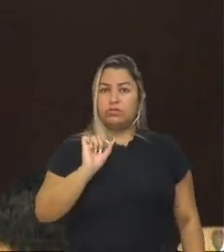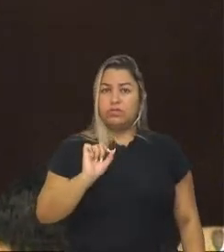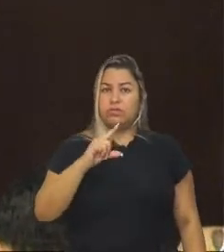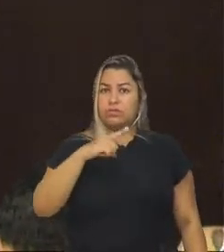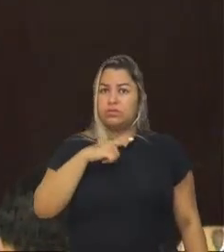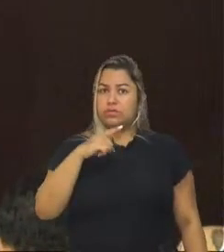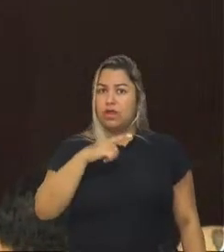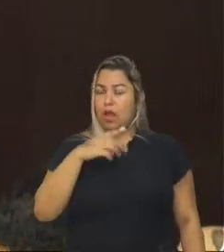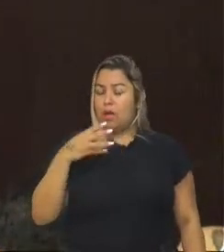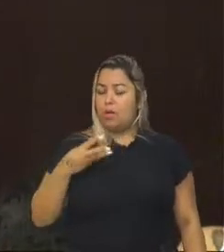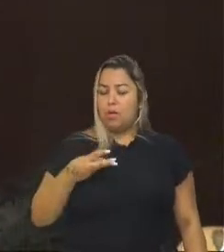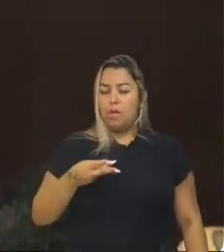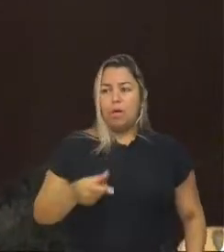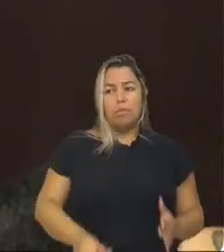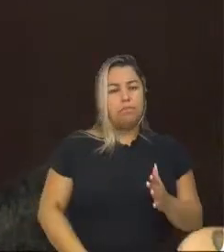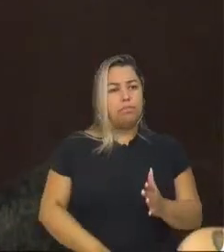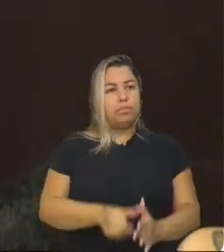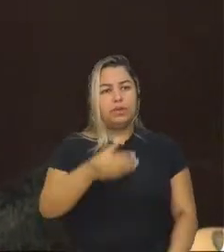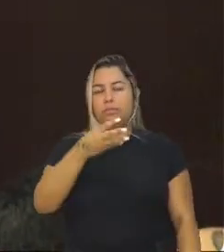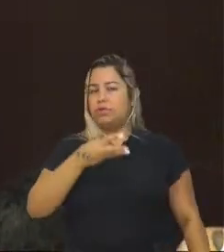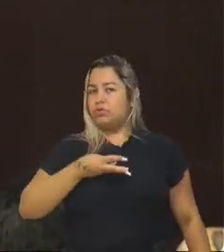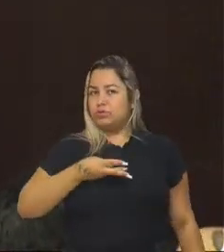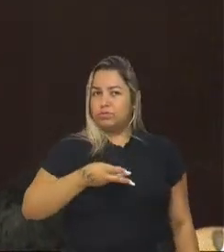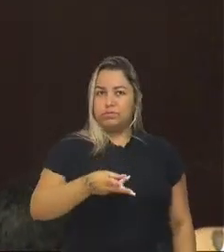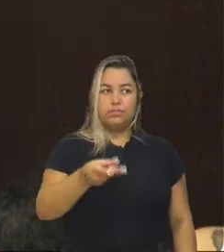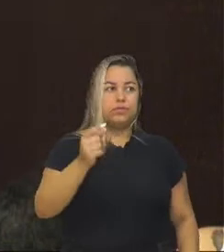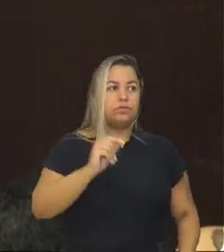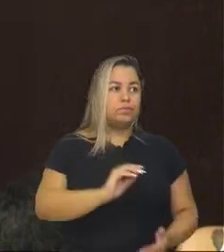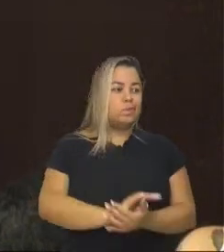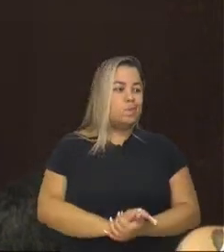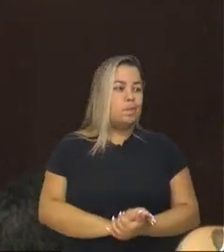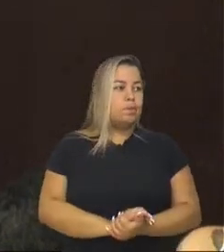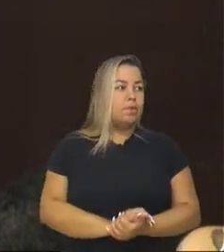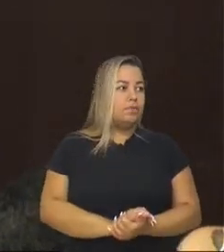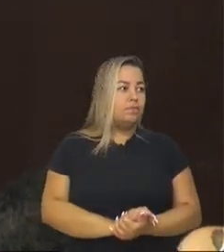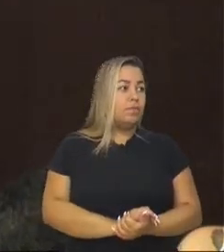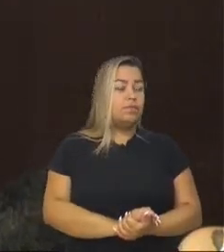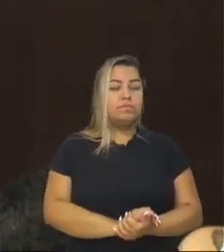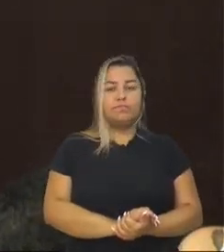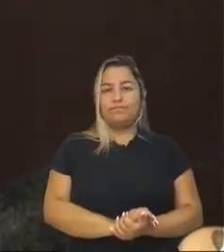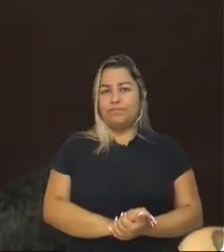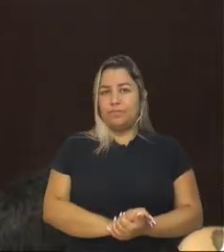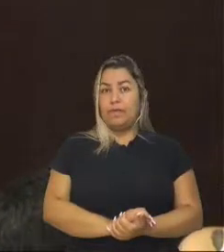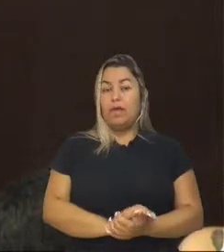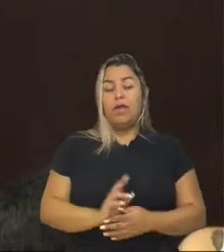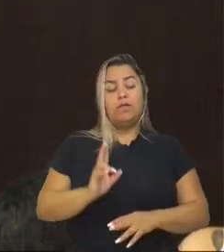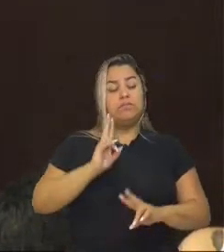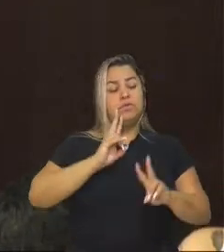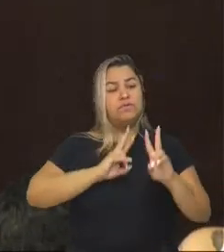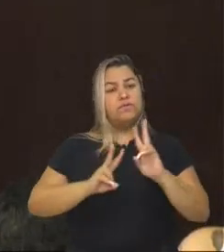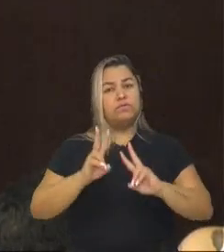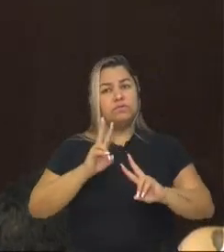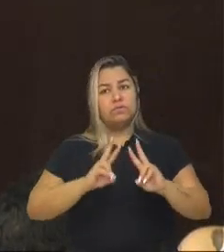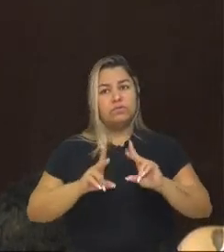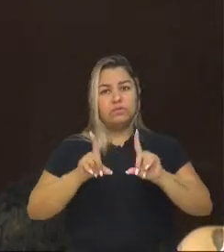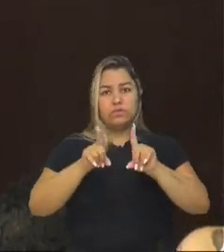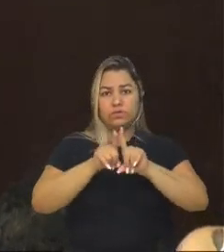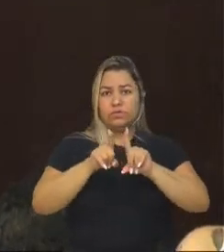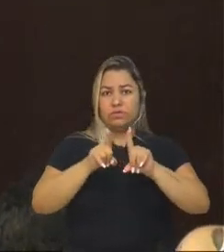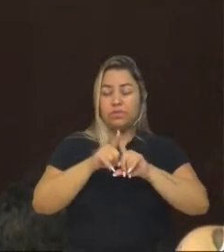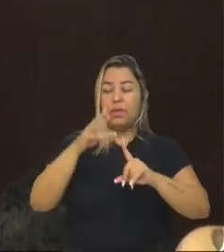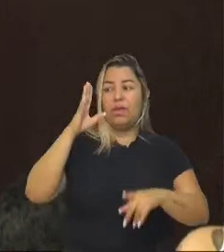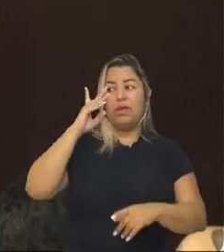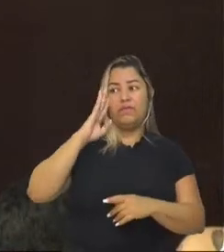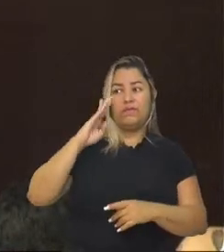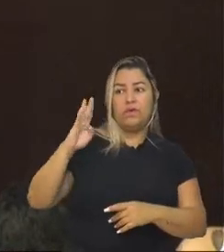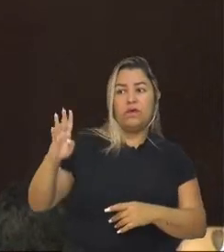tem que ser o primeiro de muitos. E, de repente, me vejo viajando